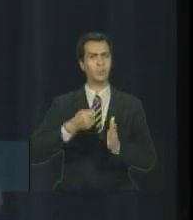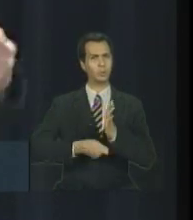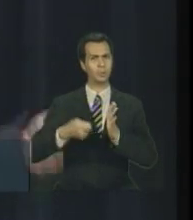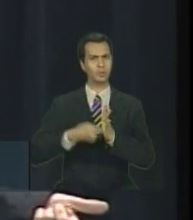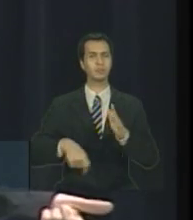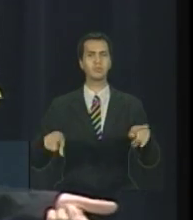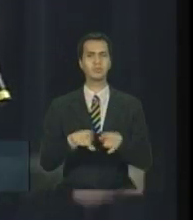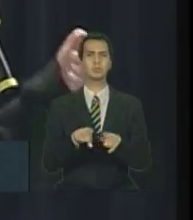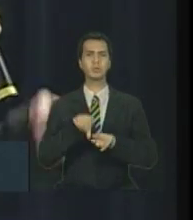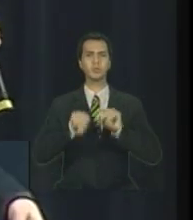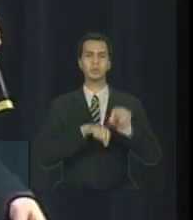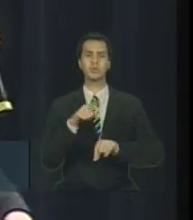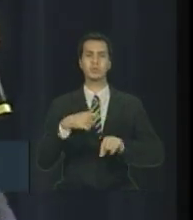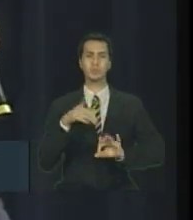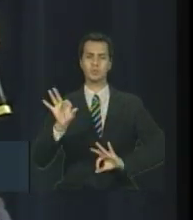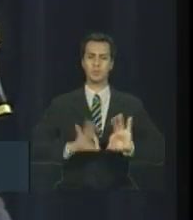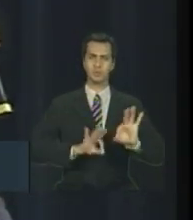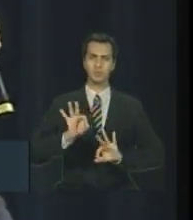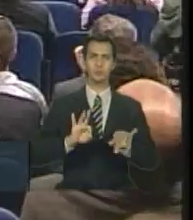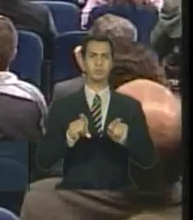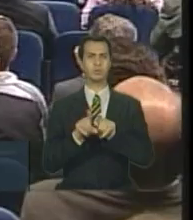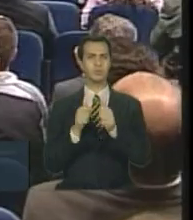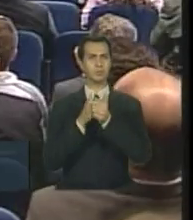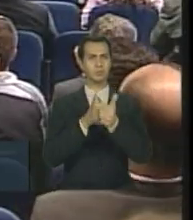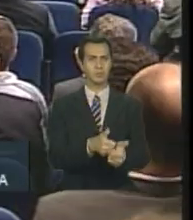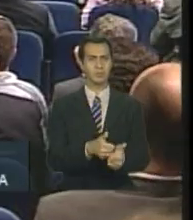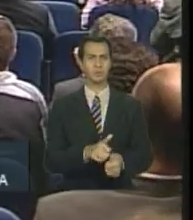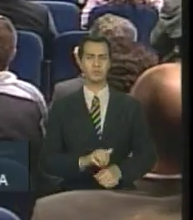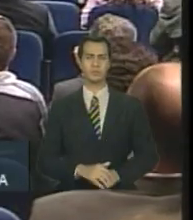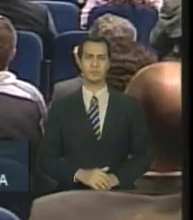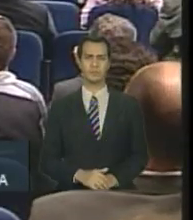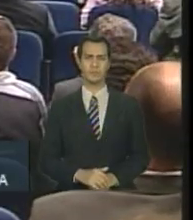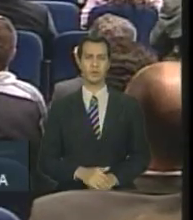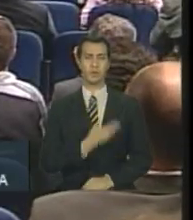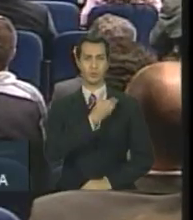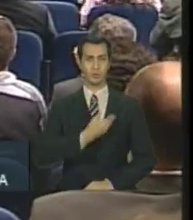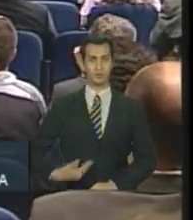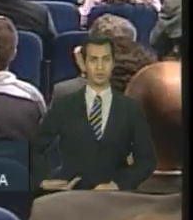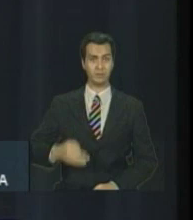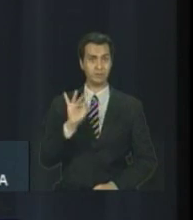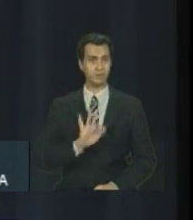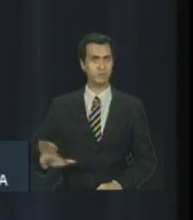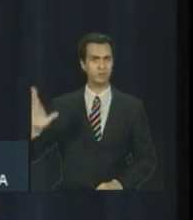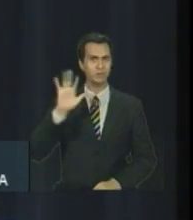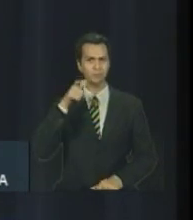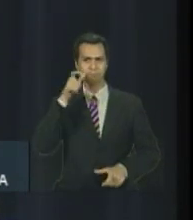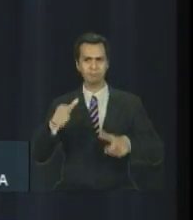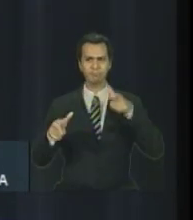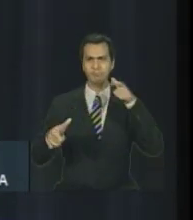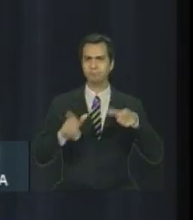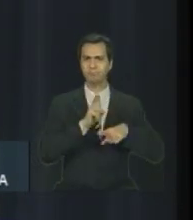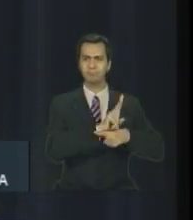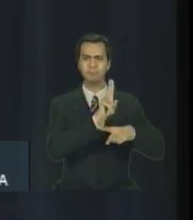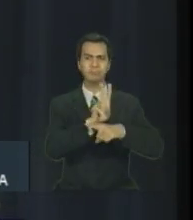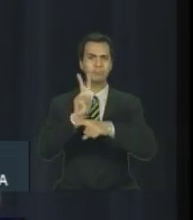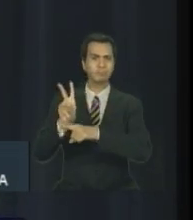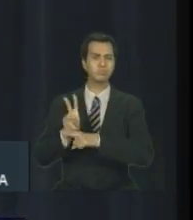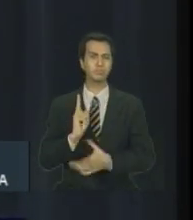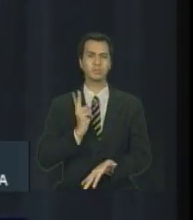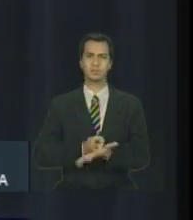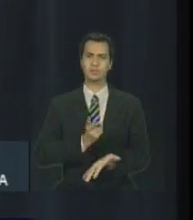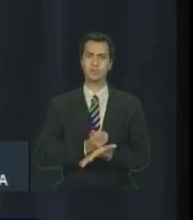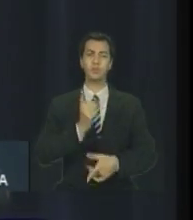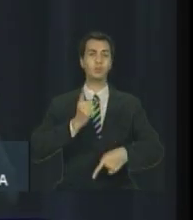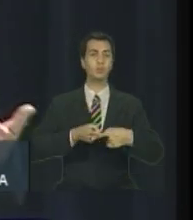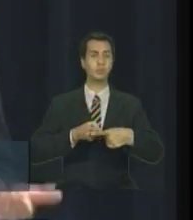ritmo de planejamento e monitoramento. E o governo federal está atento para que os compromissos que